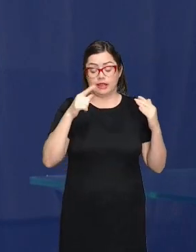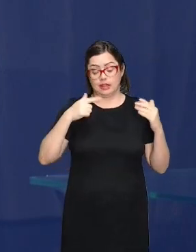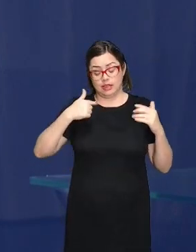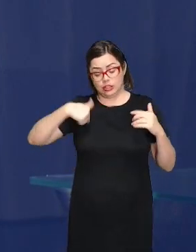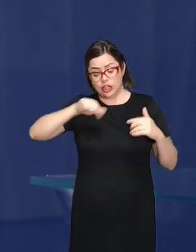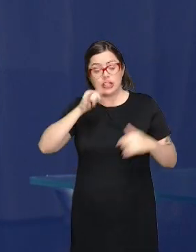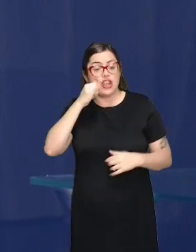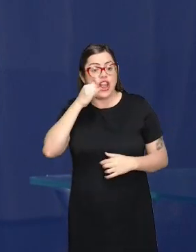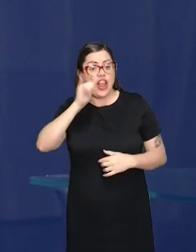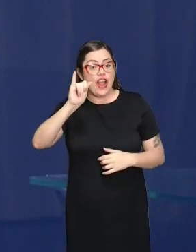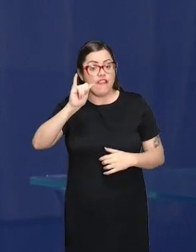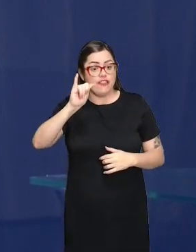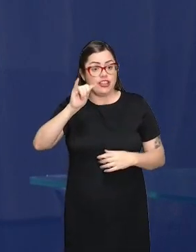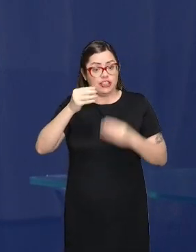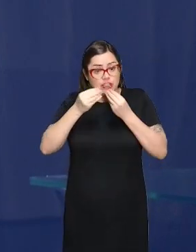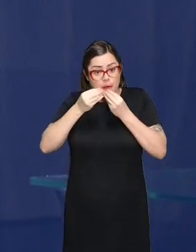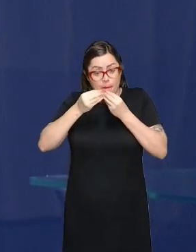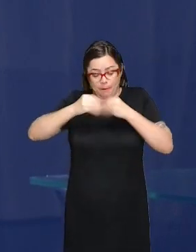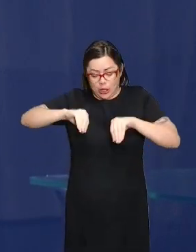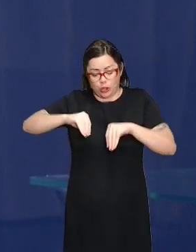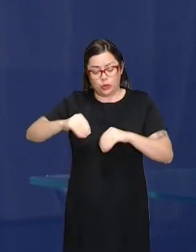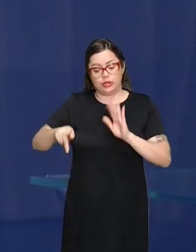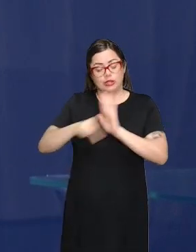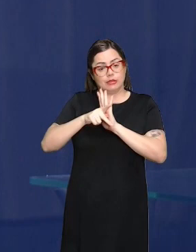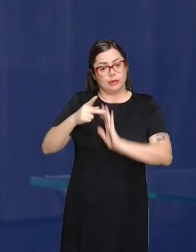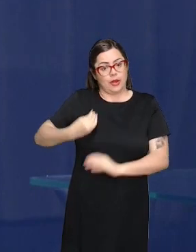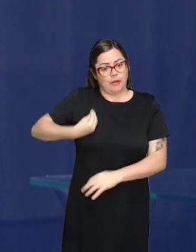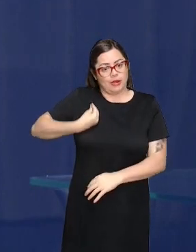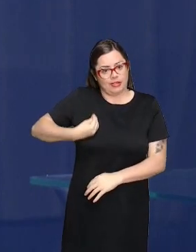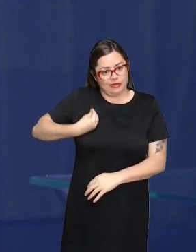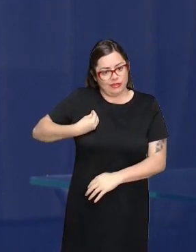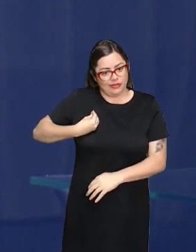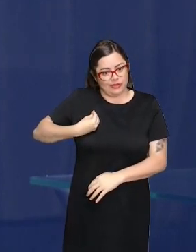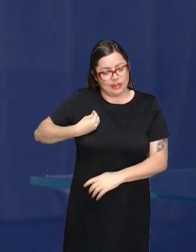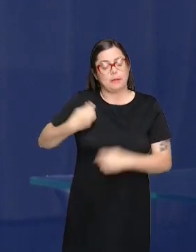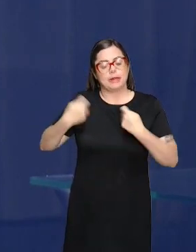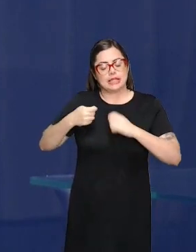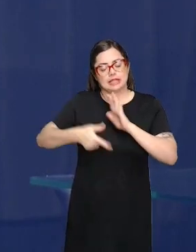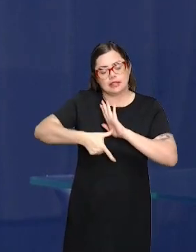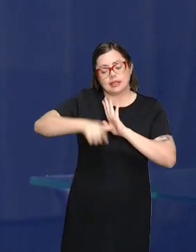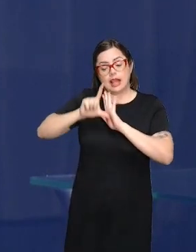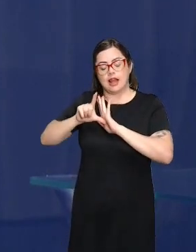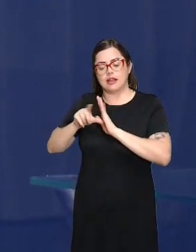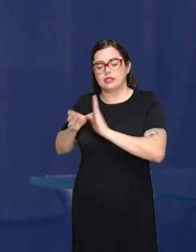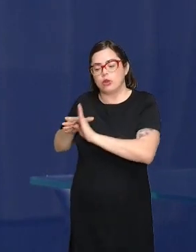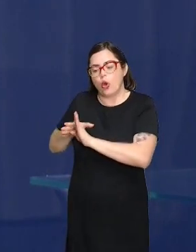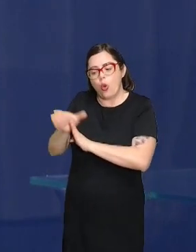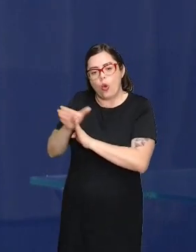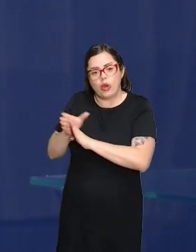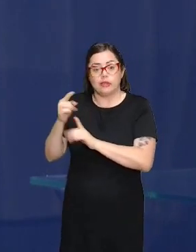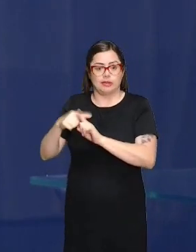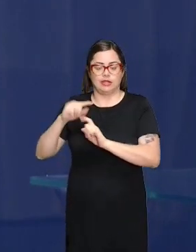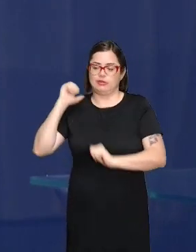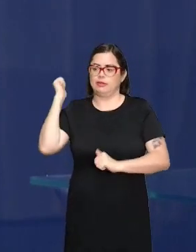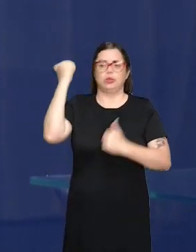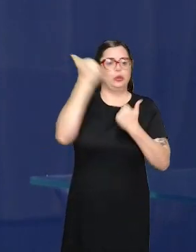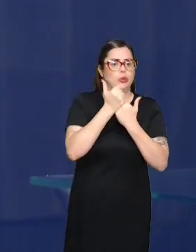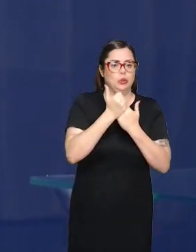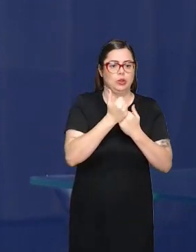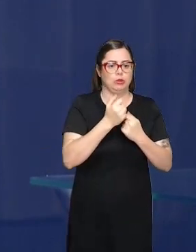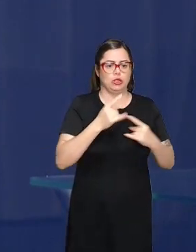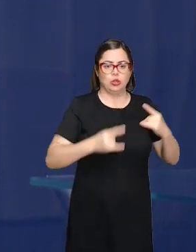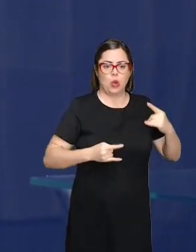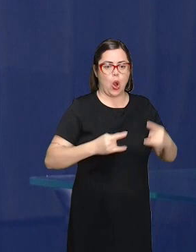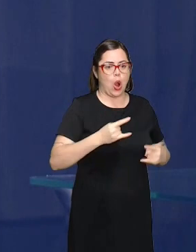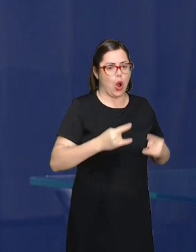bem quem a gente segue. Né? Eu acho que essa curadoria ativa da gente é importante, porque não fomos substituídos por robôs ainda. Né? E eu